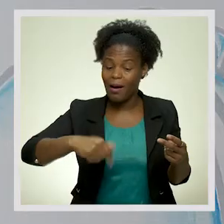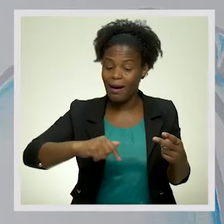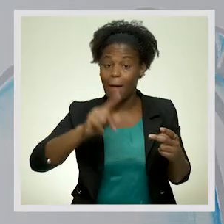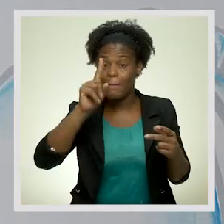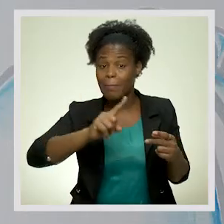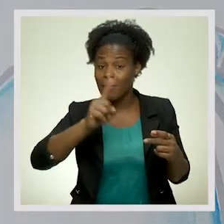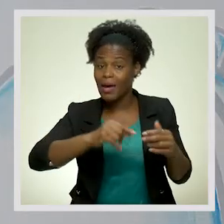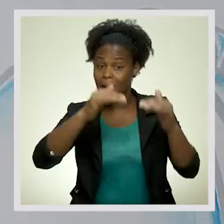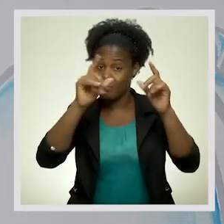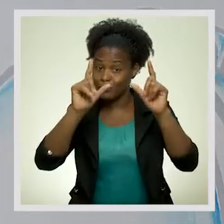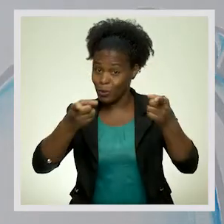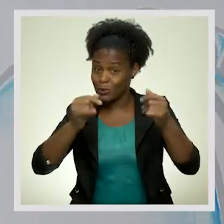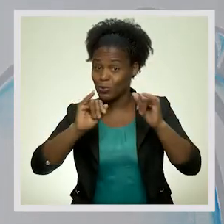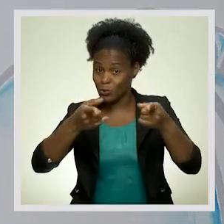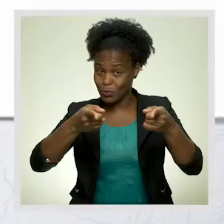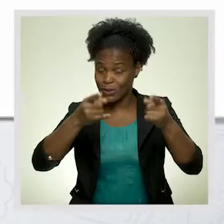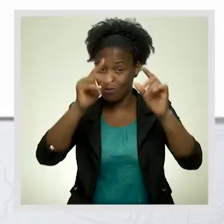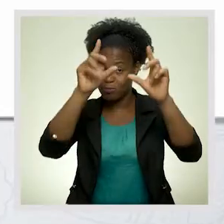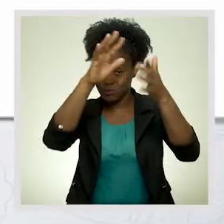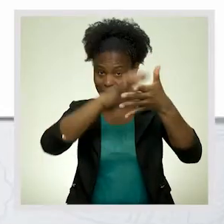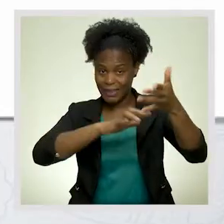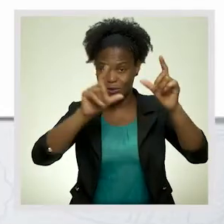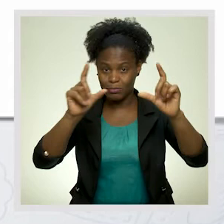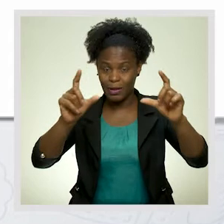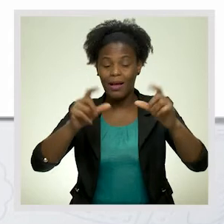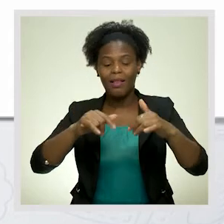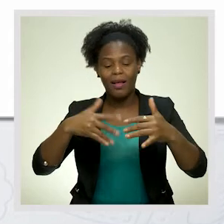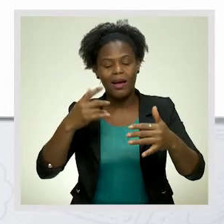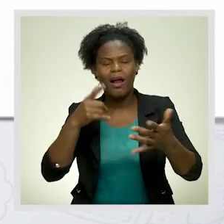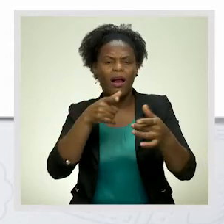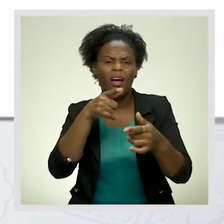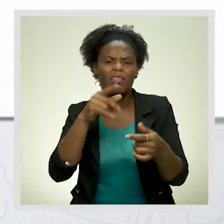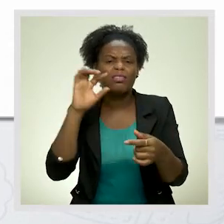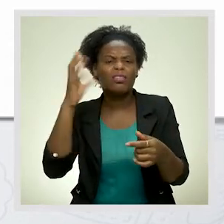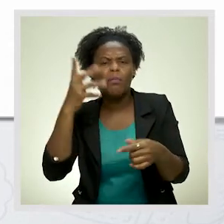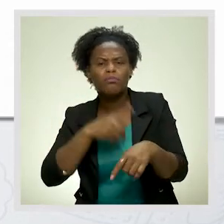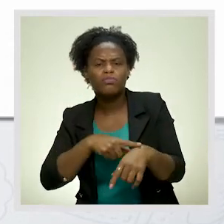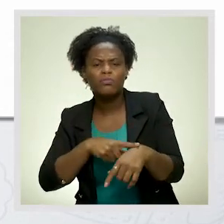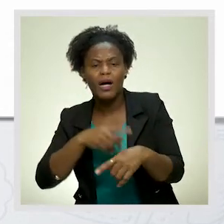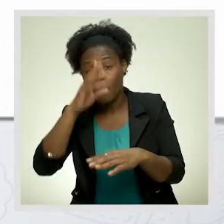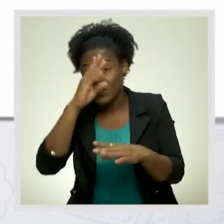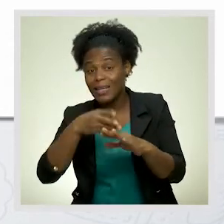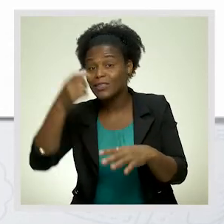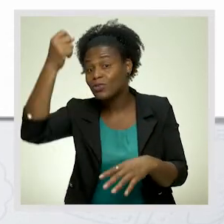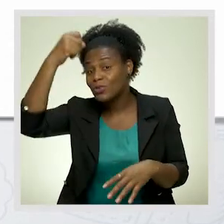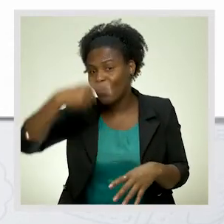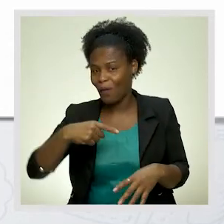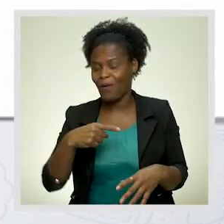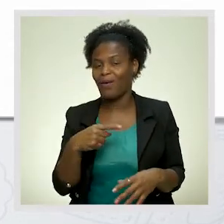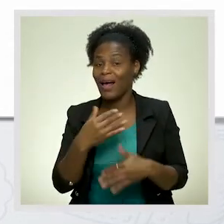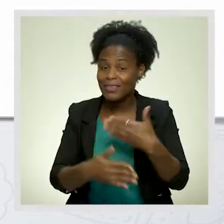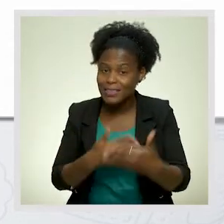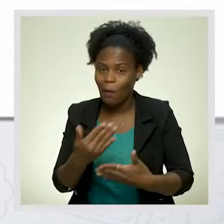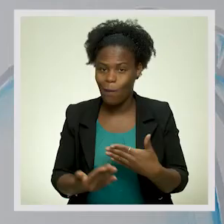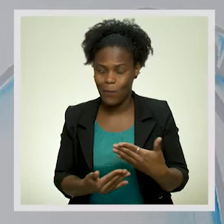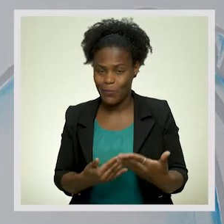da introdução, refere-se ao tempo ou o momento em que decorre a ação. Estão a